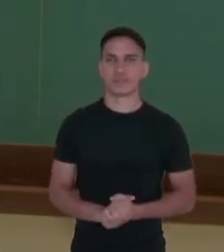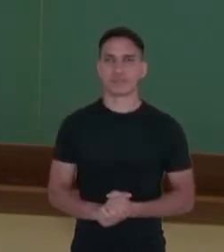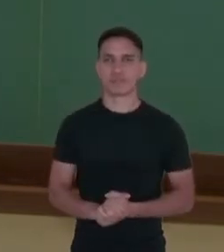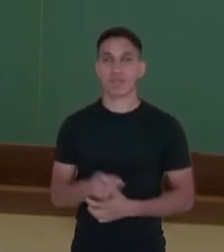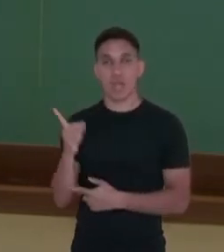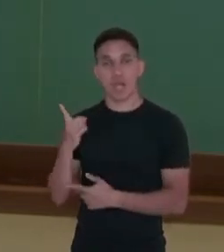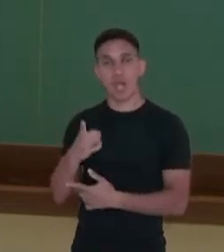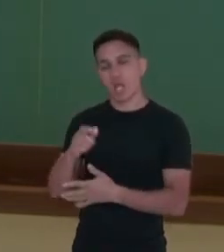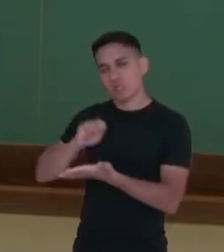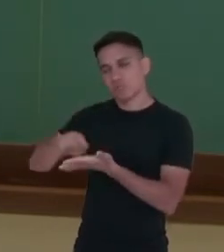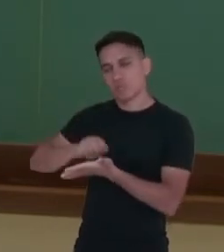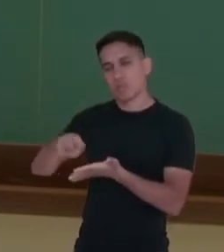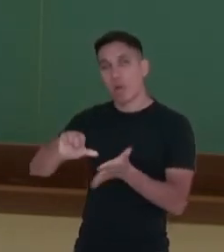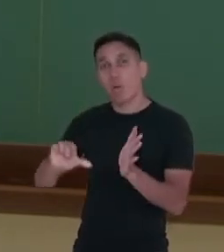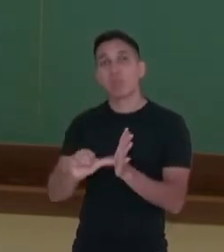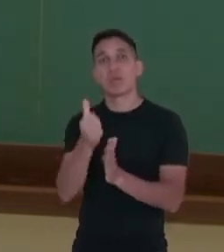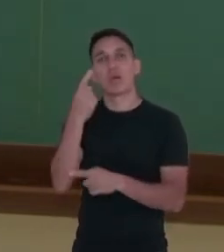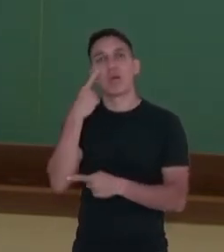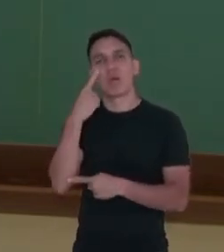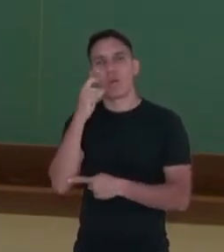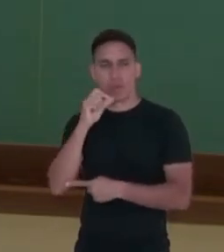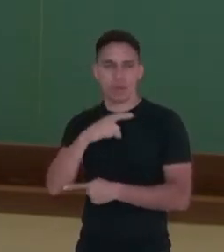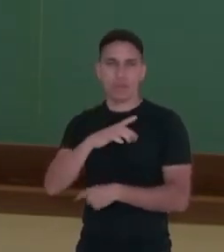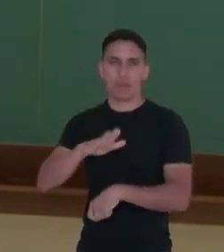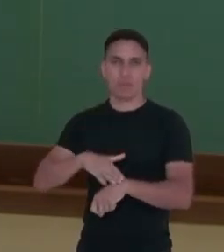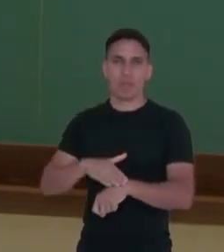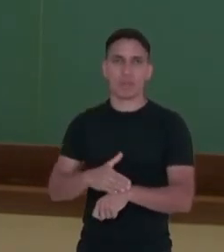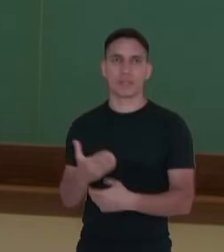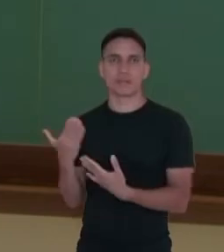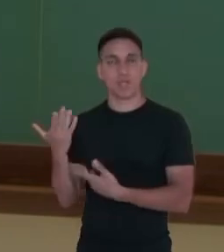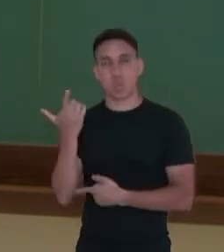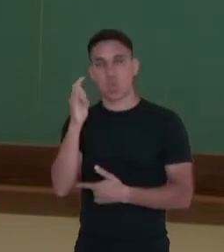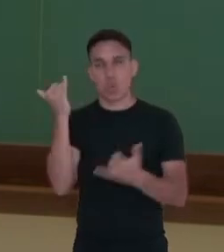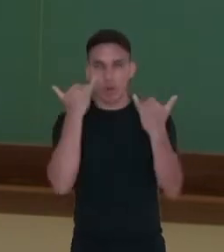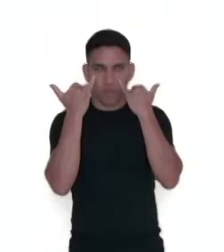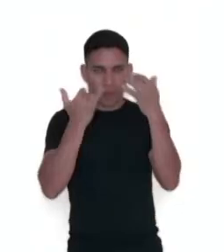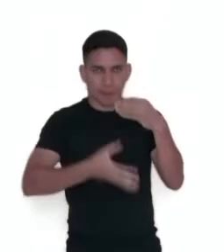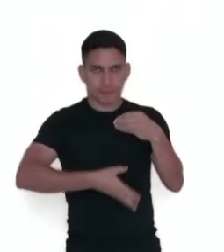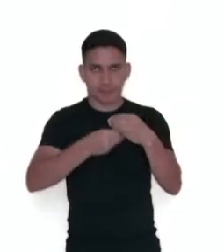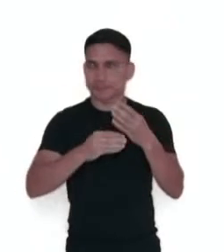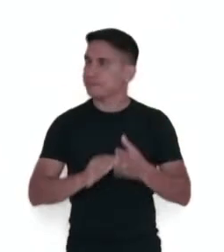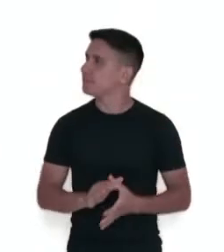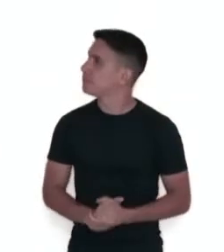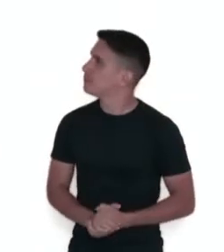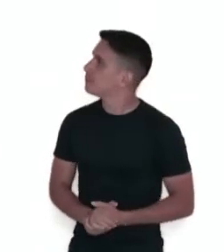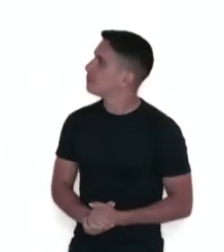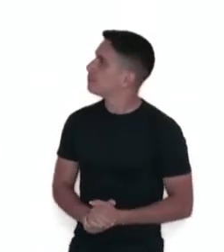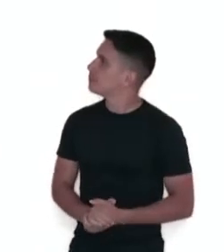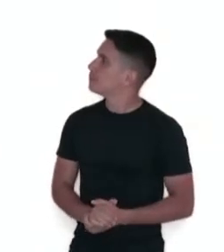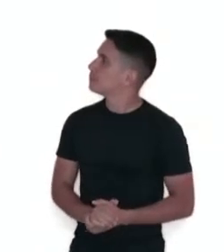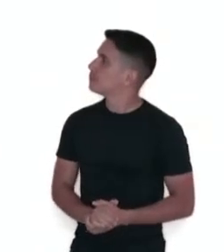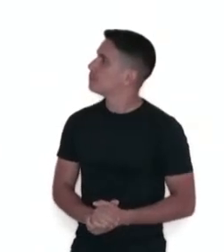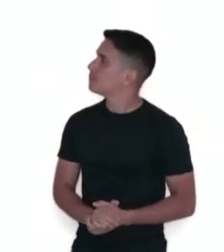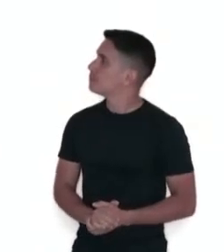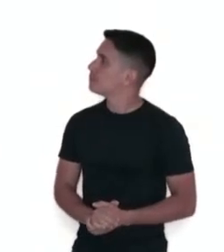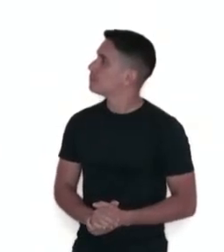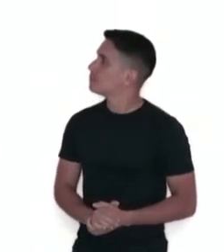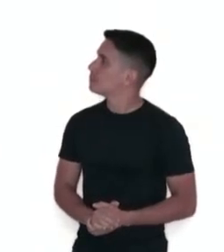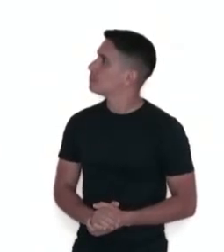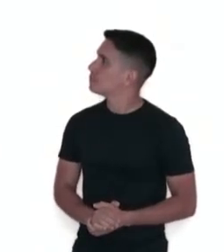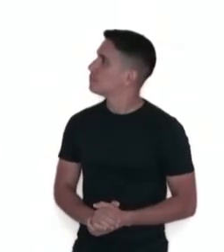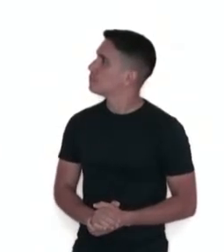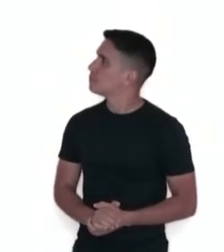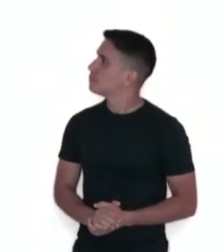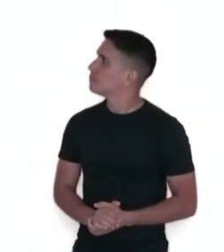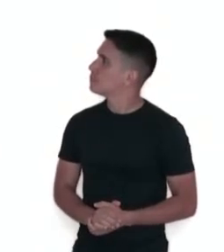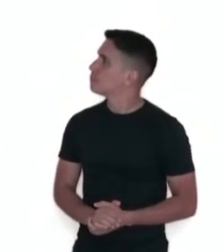o primeiro rascunho nesse tempo. Gente, outras informações aqui, olha só. In 1811, né, em